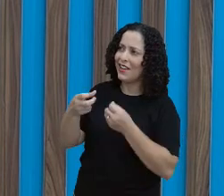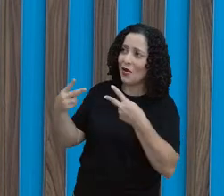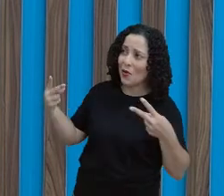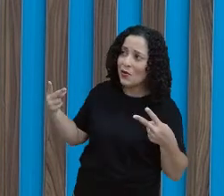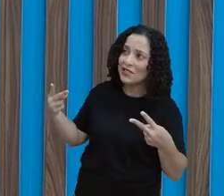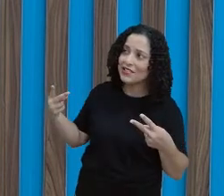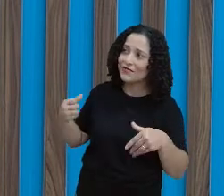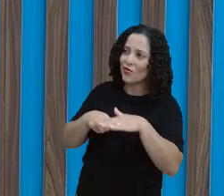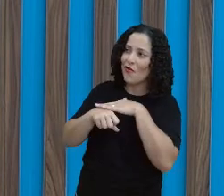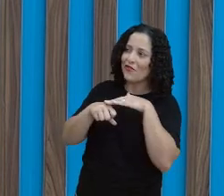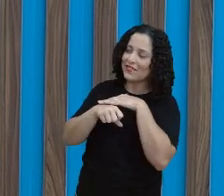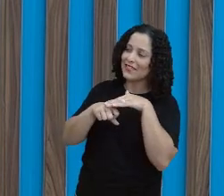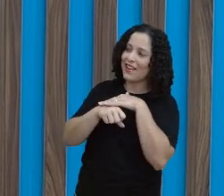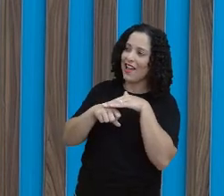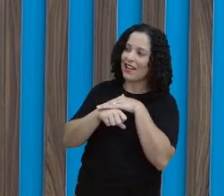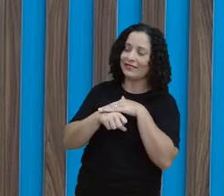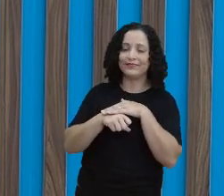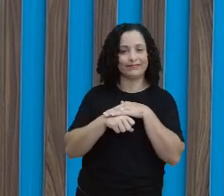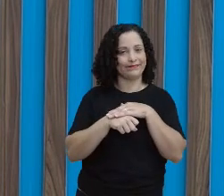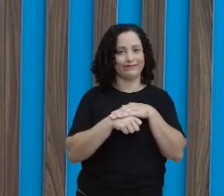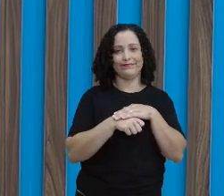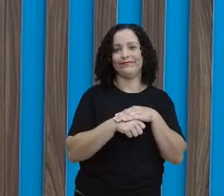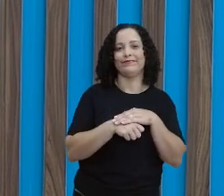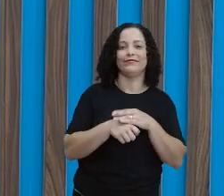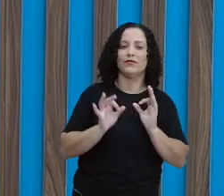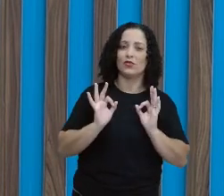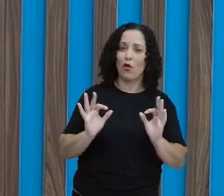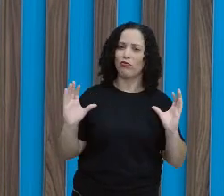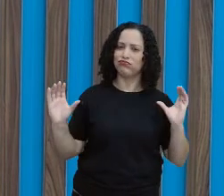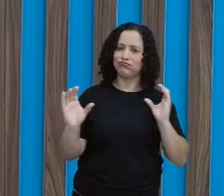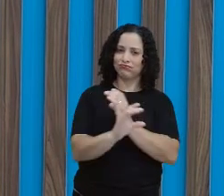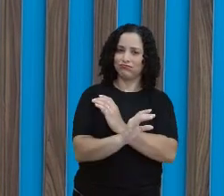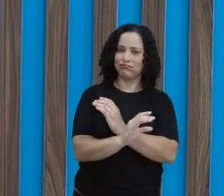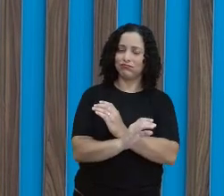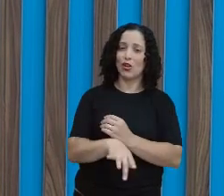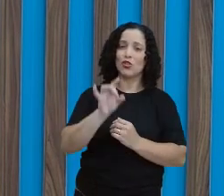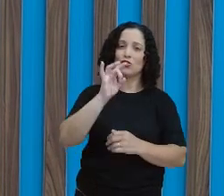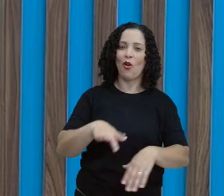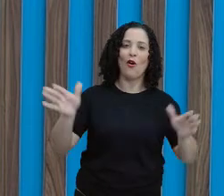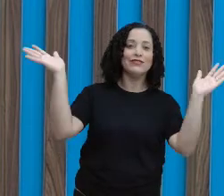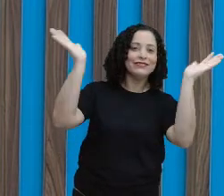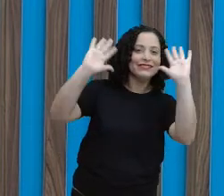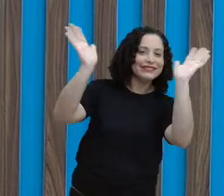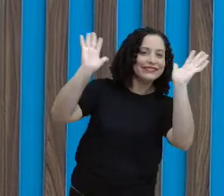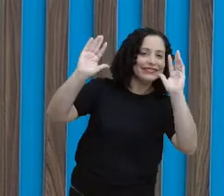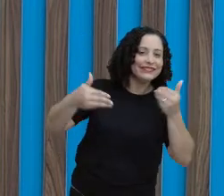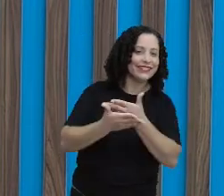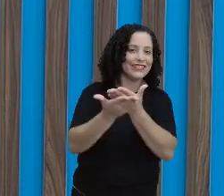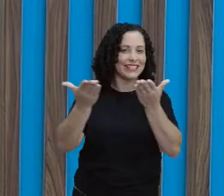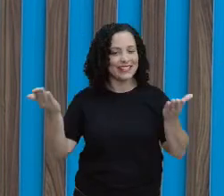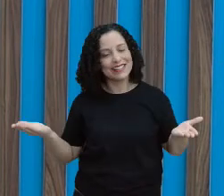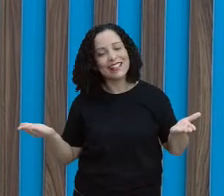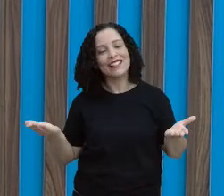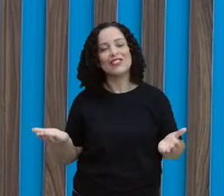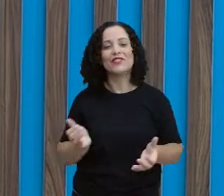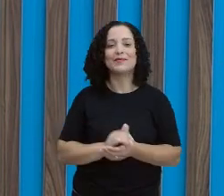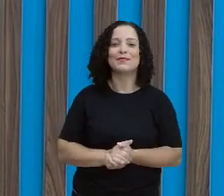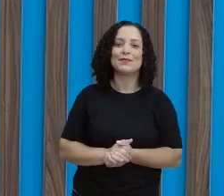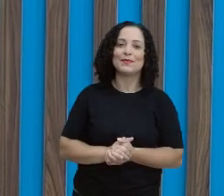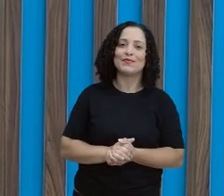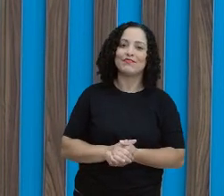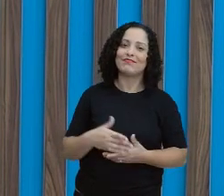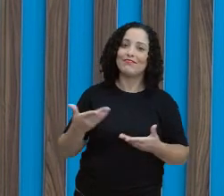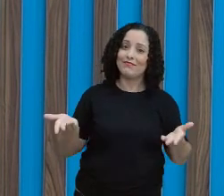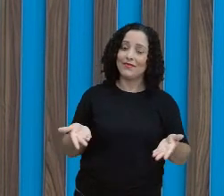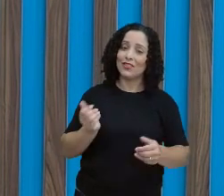meninos conversaram com a gente? Não, pra gente complementar? Não, é só me despedir também. Tchau, pessoal. Eu continuo aqui